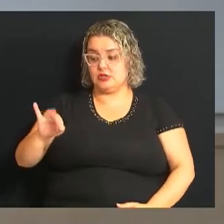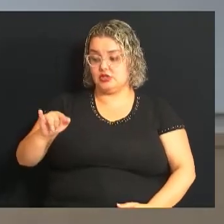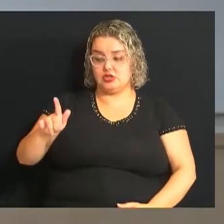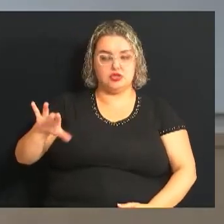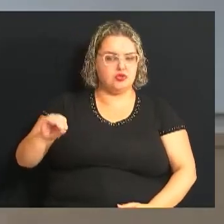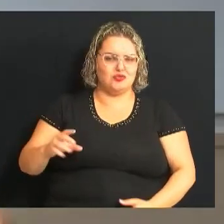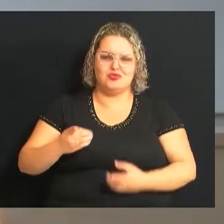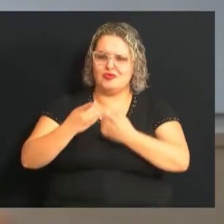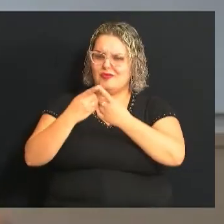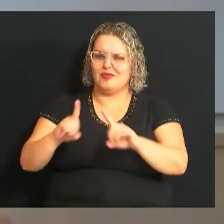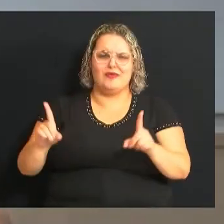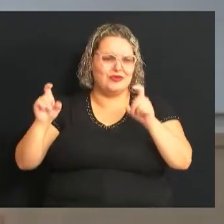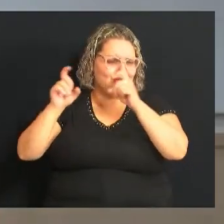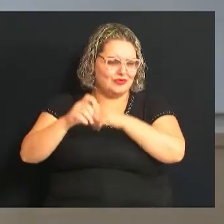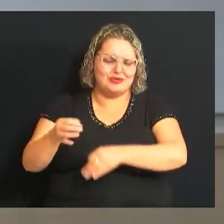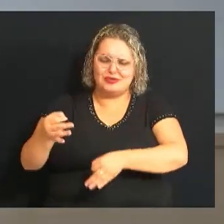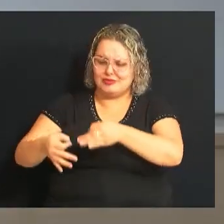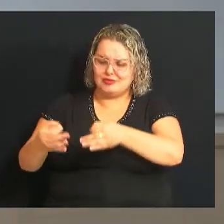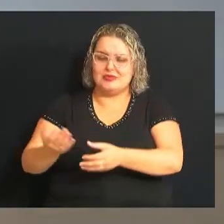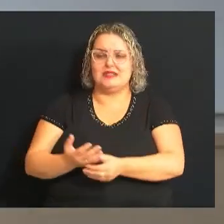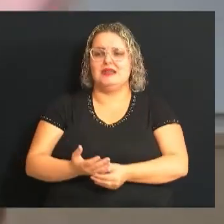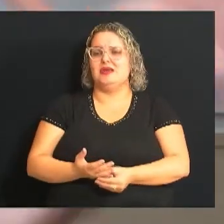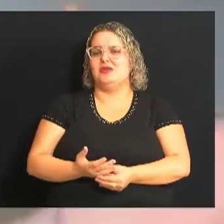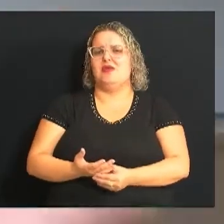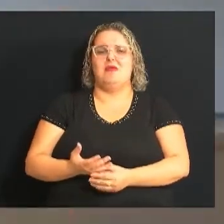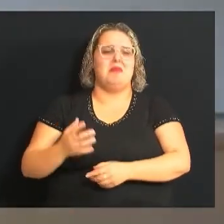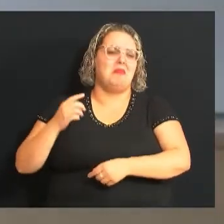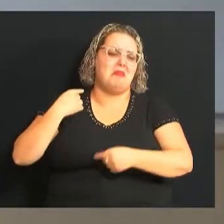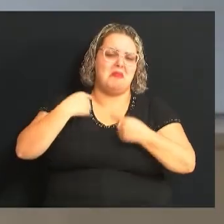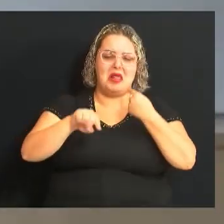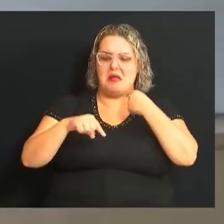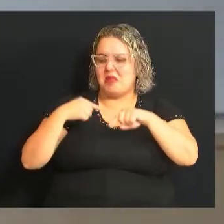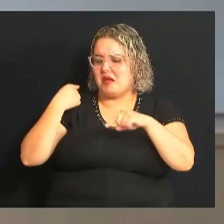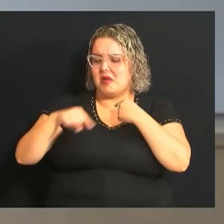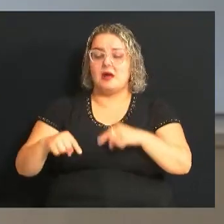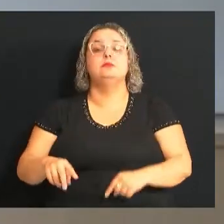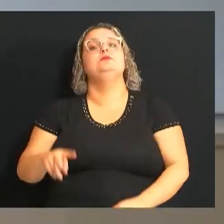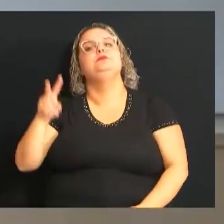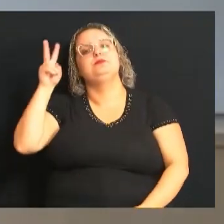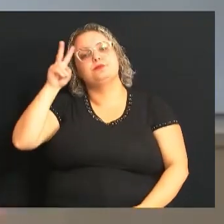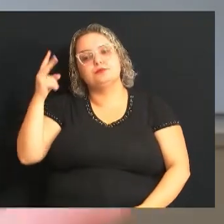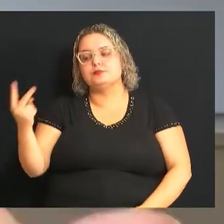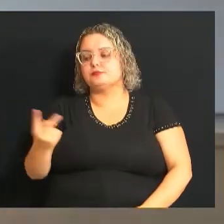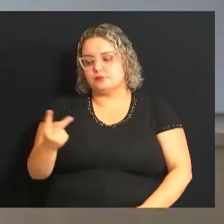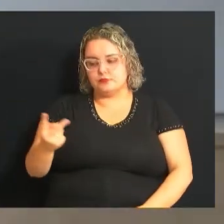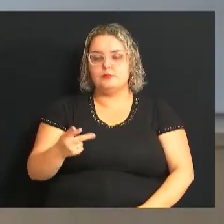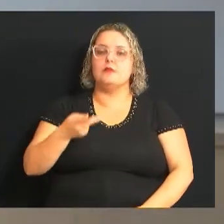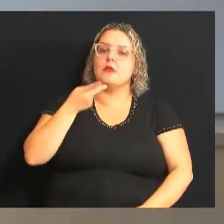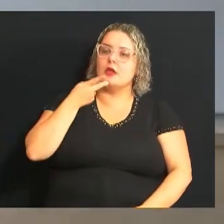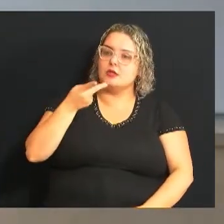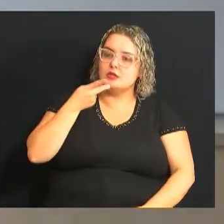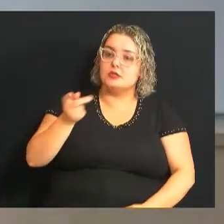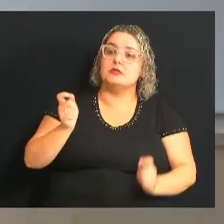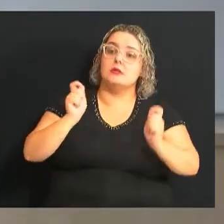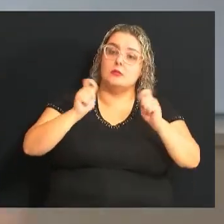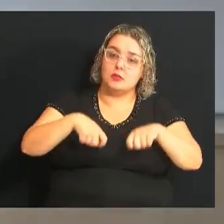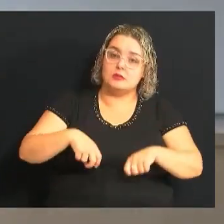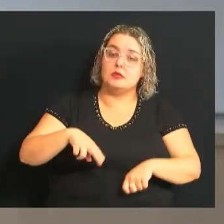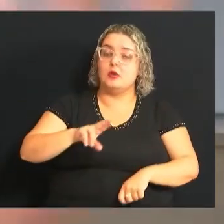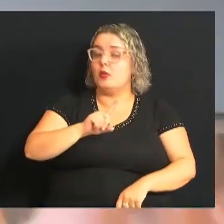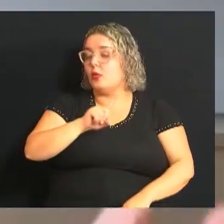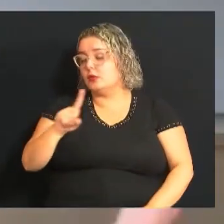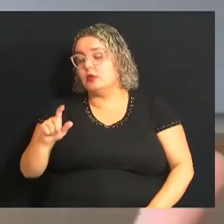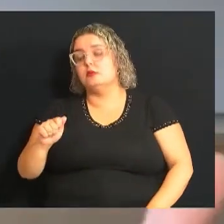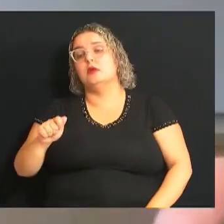no judiciário, com muita troca de agressão. Então, assim, o histórico do casal diz muito sobre a possibilidade ou não da alienação